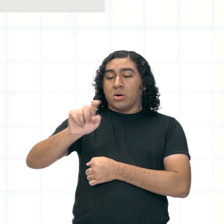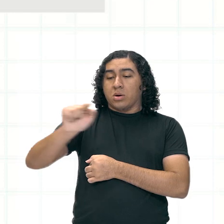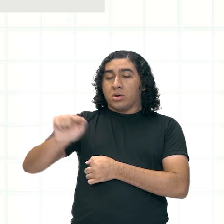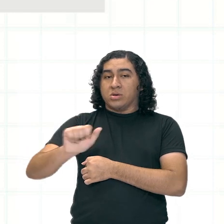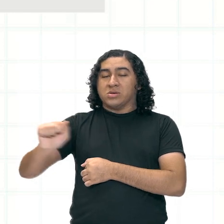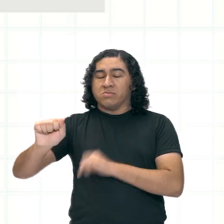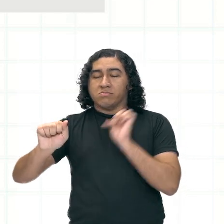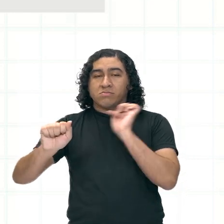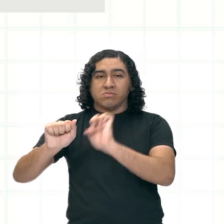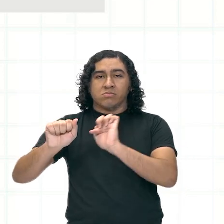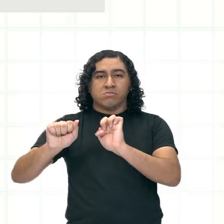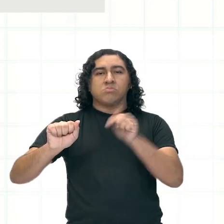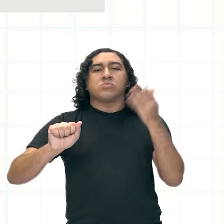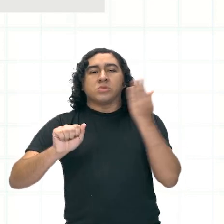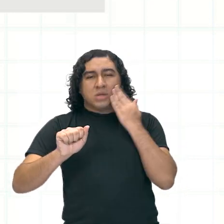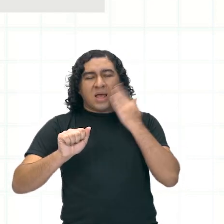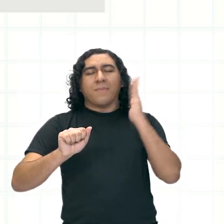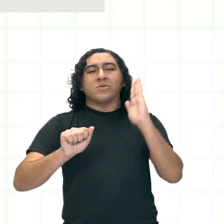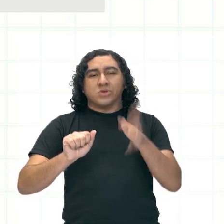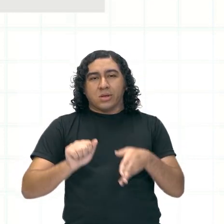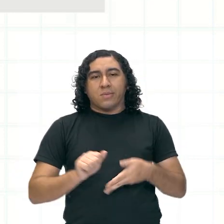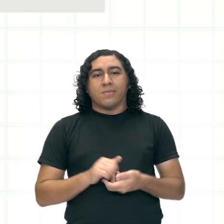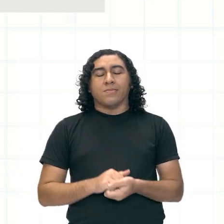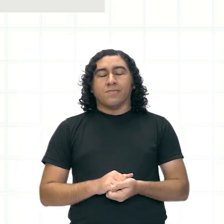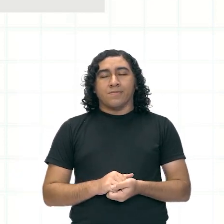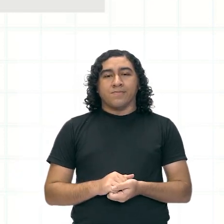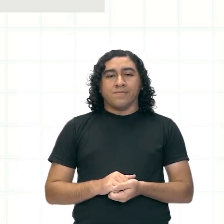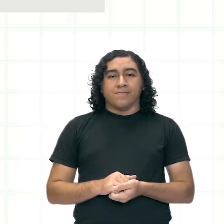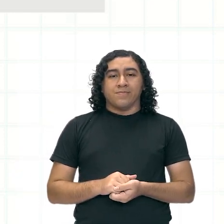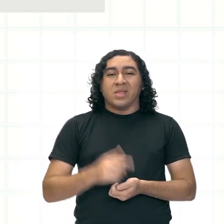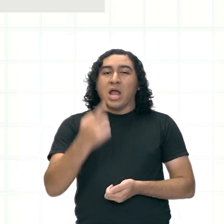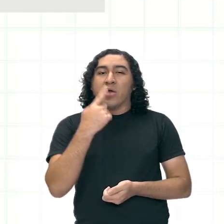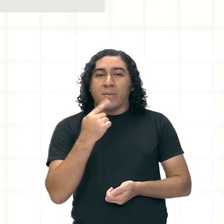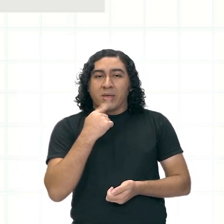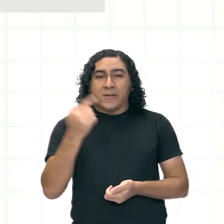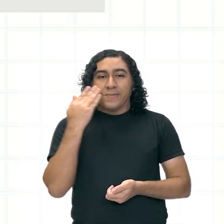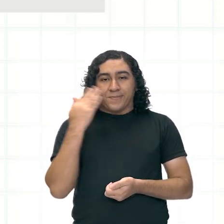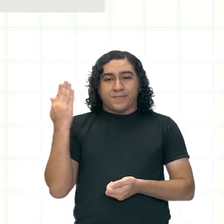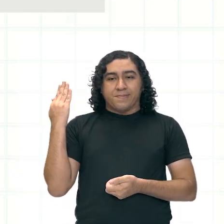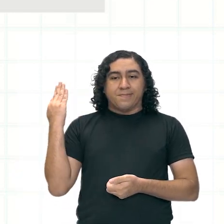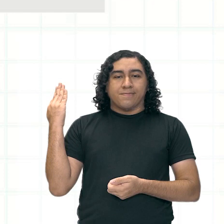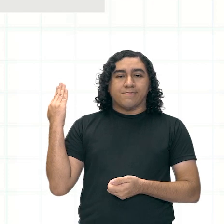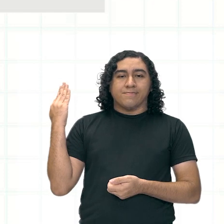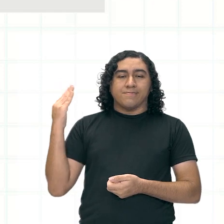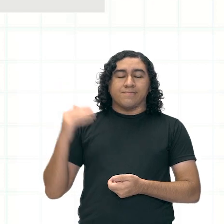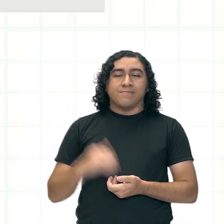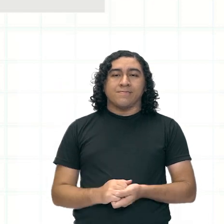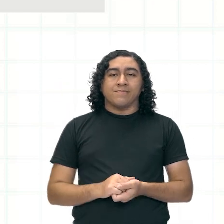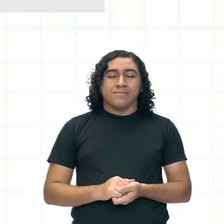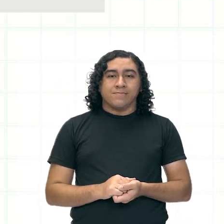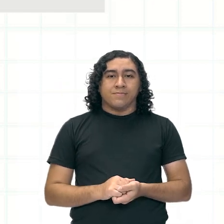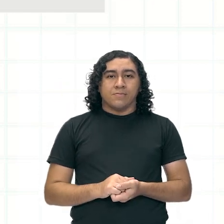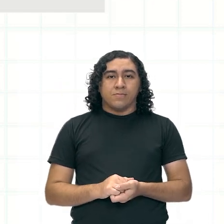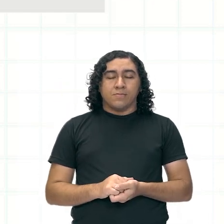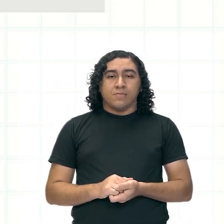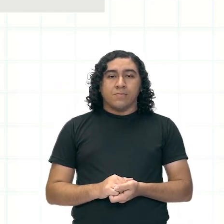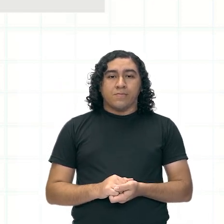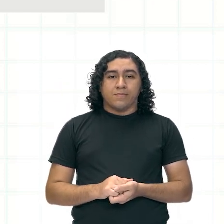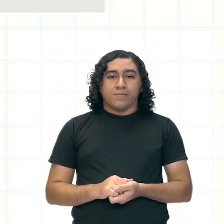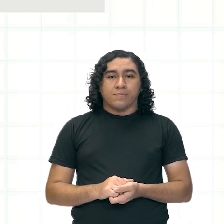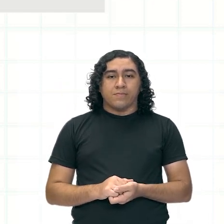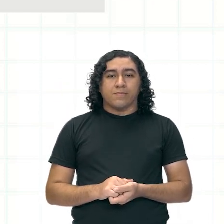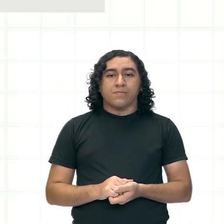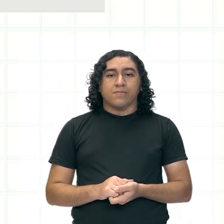o sujeito. Quem é o sujeito dessa oração? A natureza. Ok? Percebam que